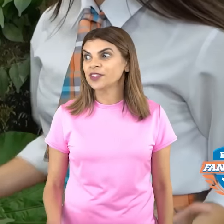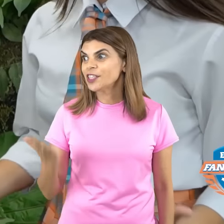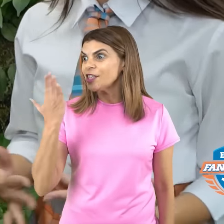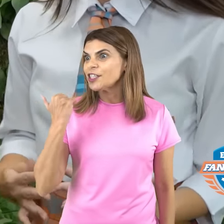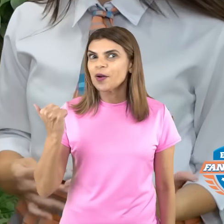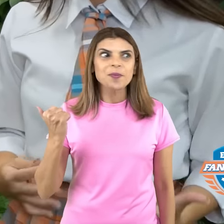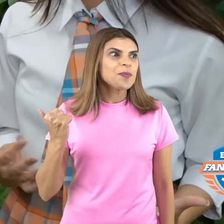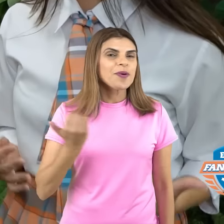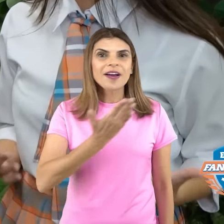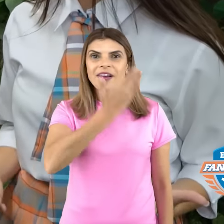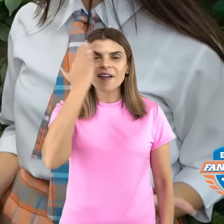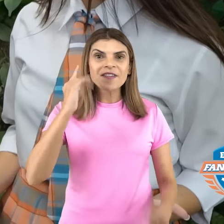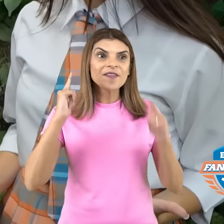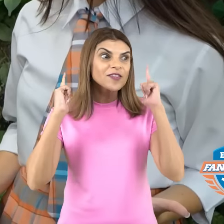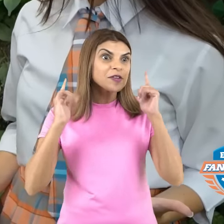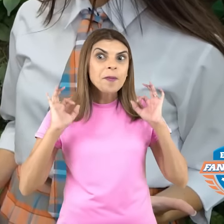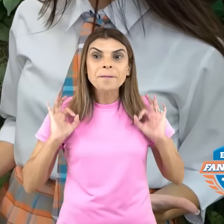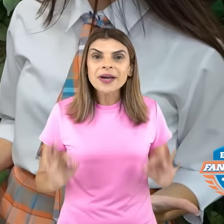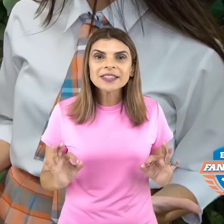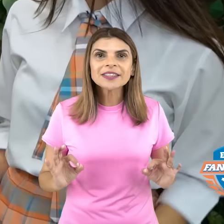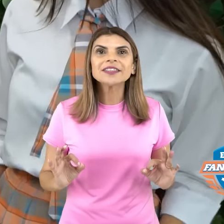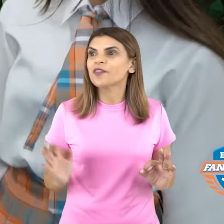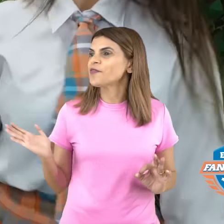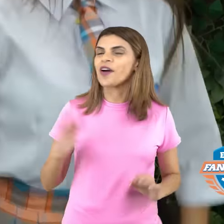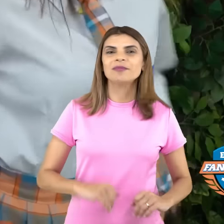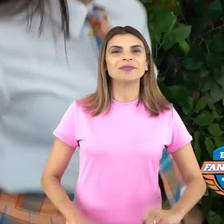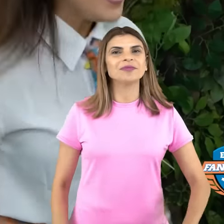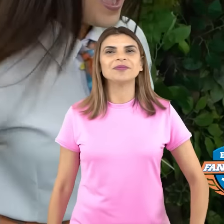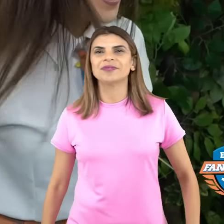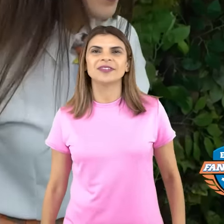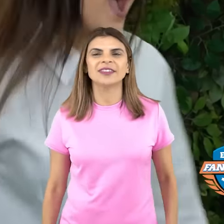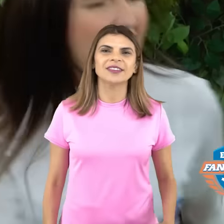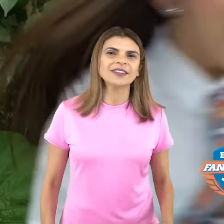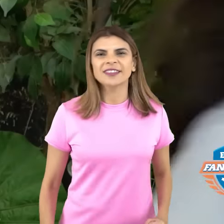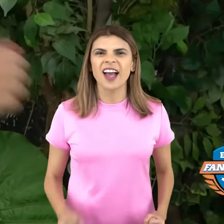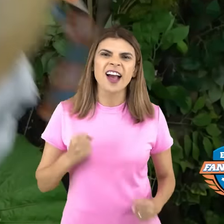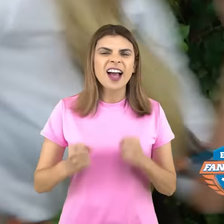chamou a gente de aventureiras mesmo. Bem, vamos.